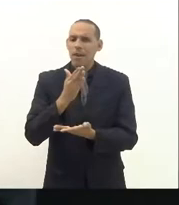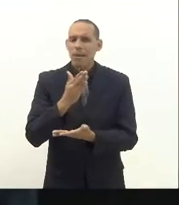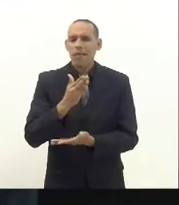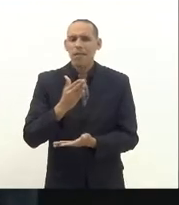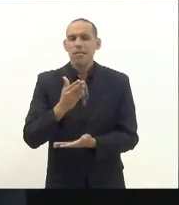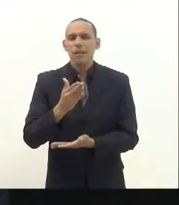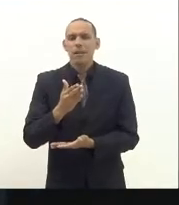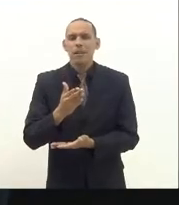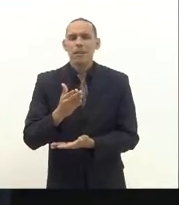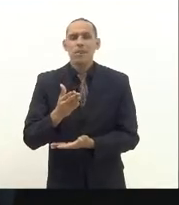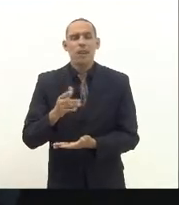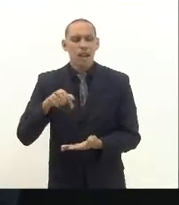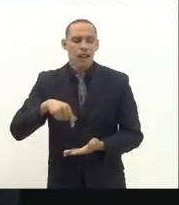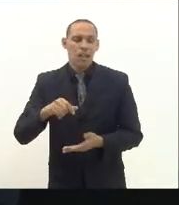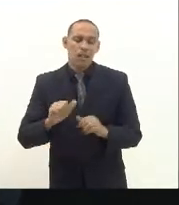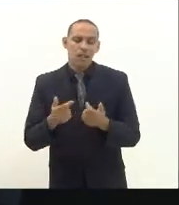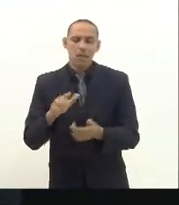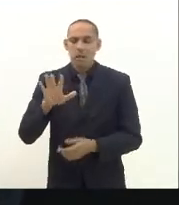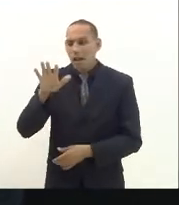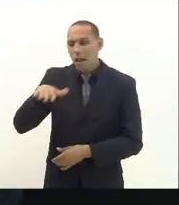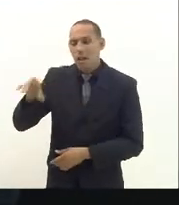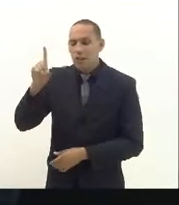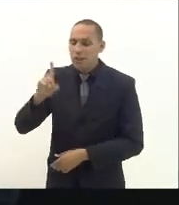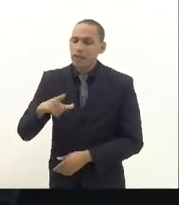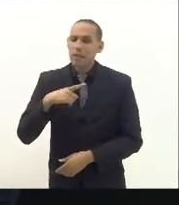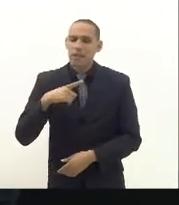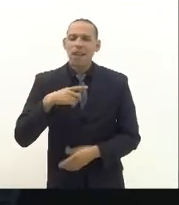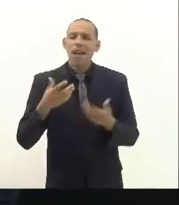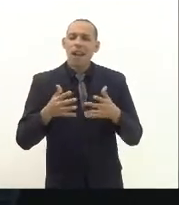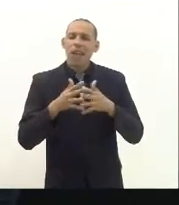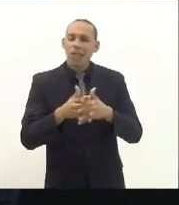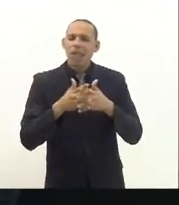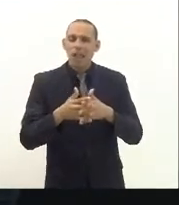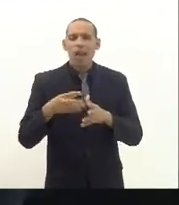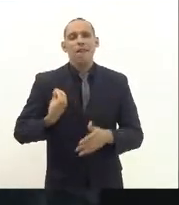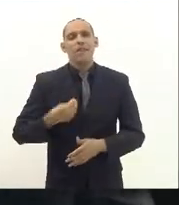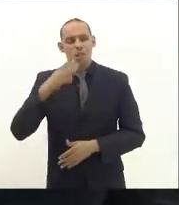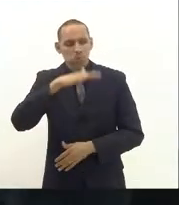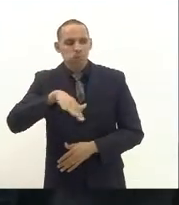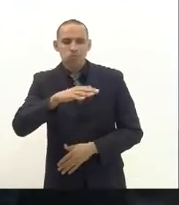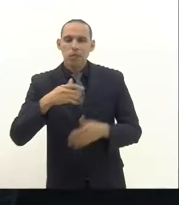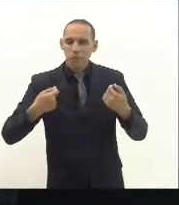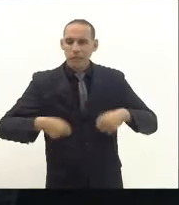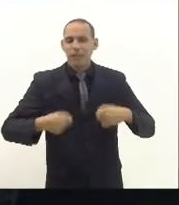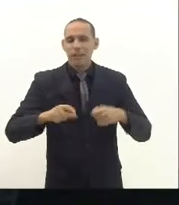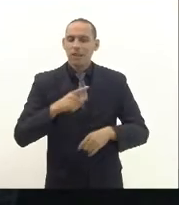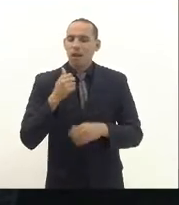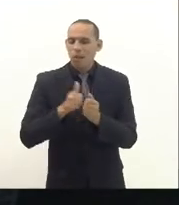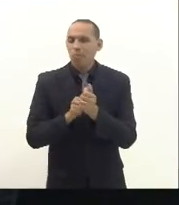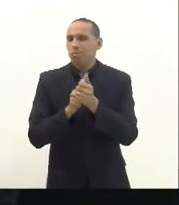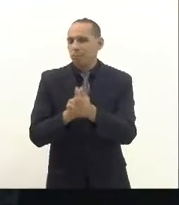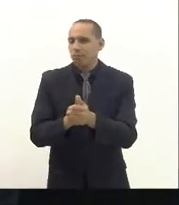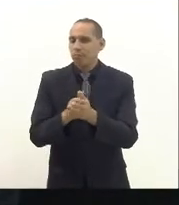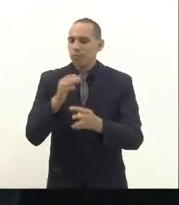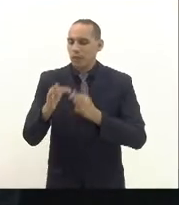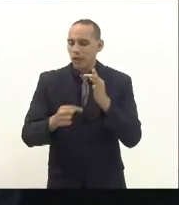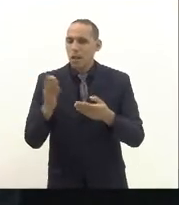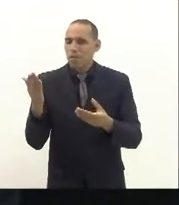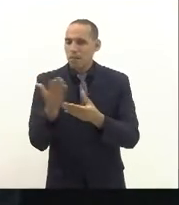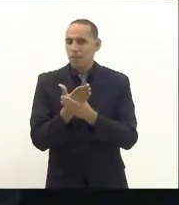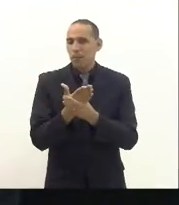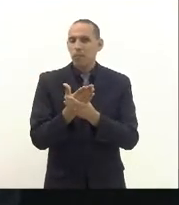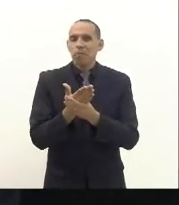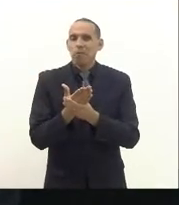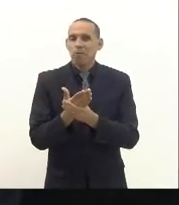casa estão no direito deles mais mais uma vez tentando atrapalhar a vida de quem precisa de verdade dizer que a gente vai acompanhar a tramitação do processo